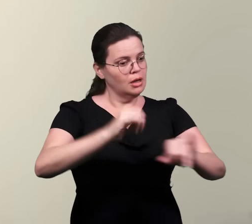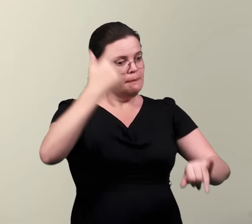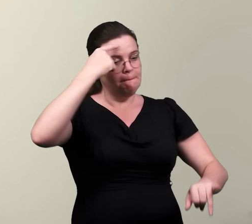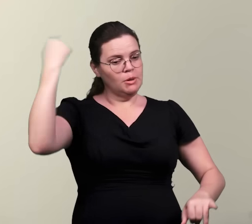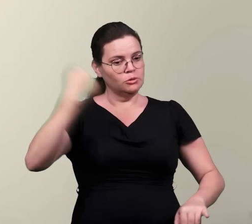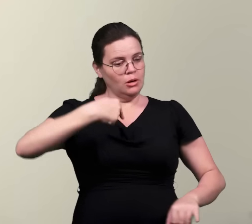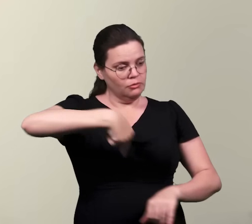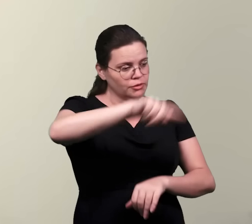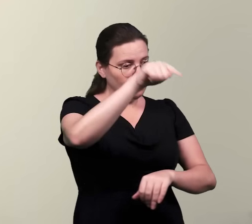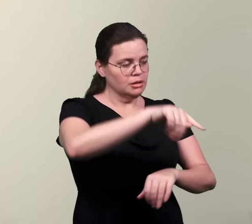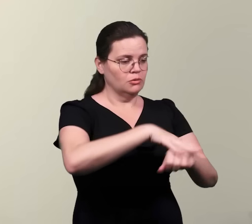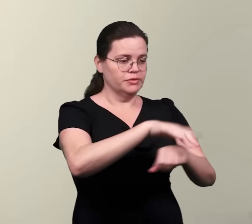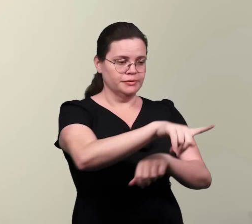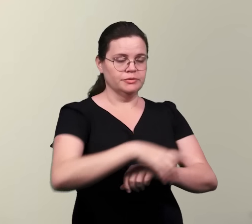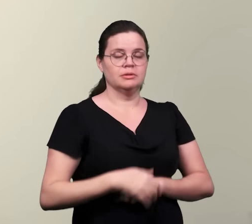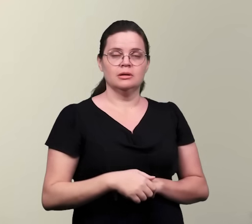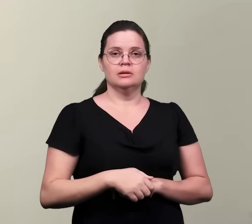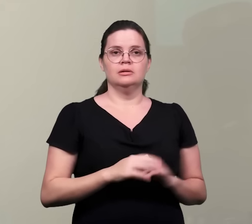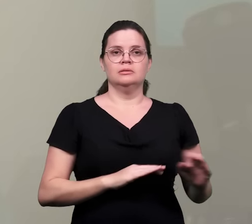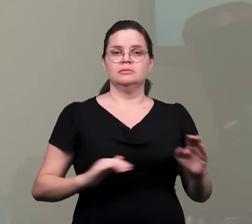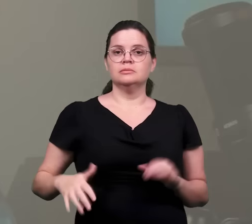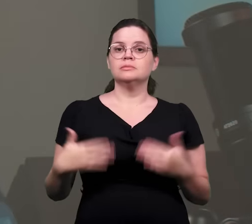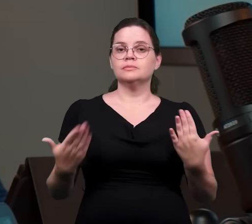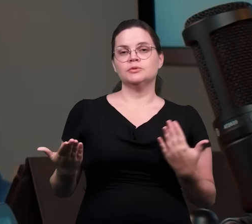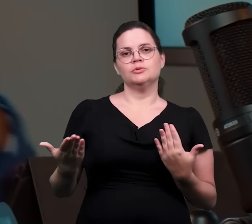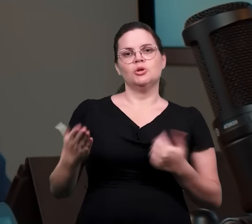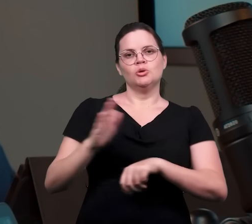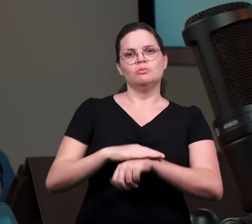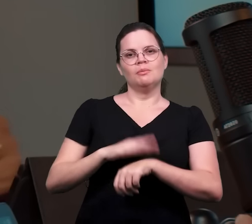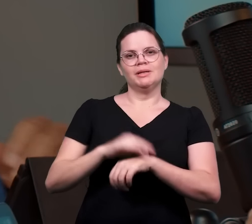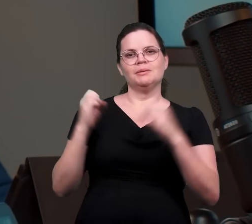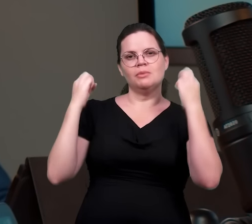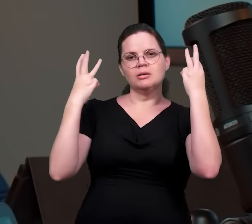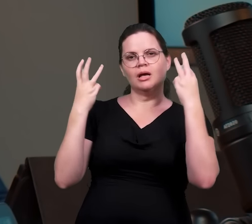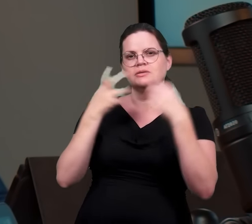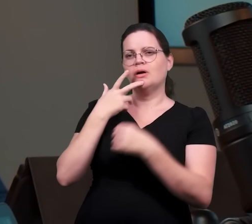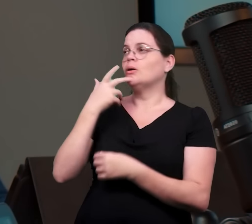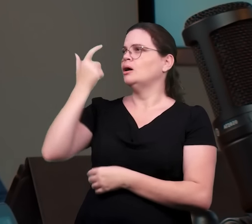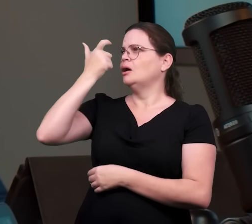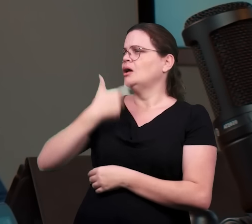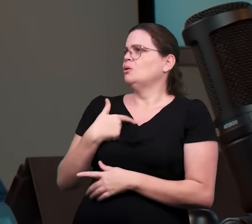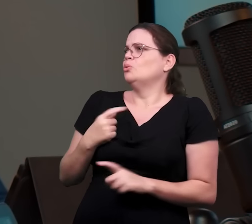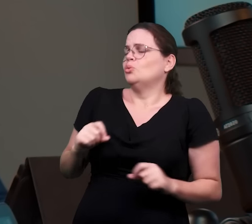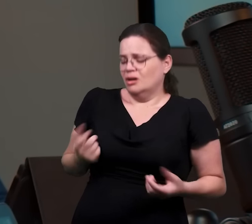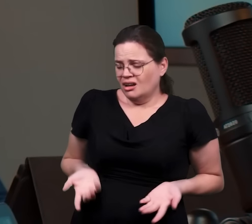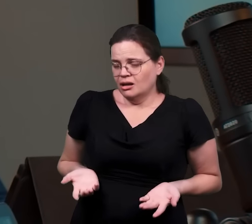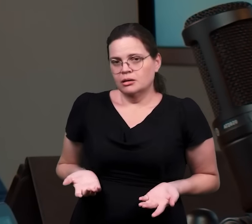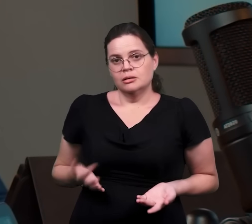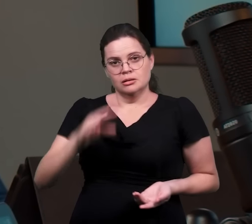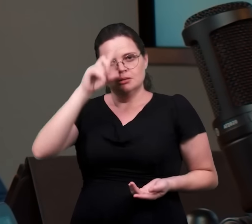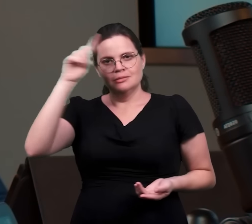me enviou a vós. Quando Moisés disse, quem sou eu, Senhor? Moisés sabia que ele não